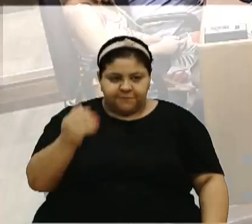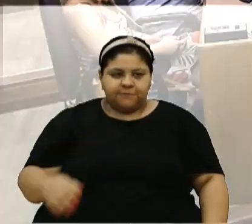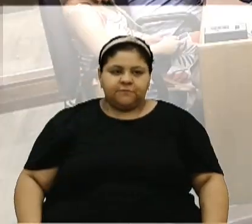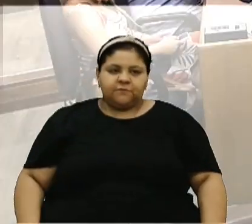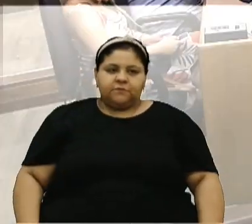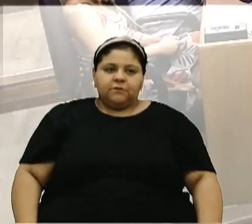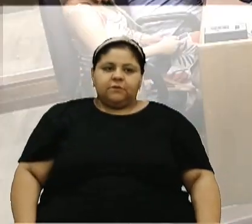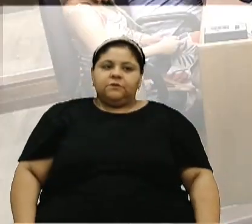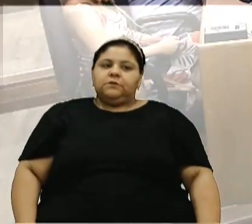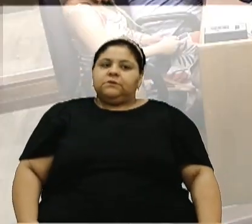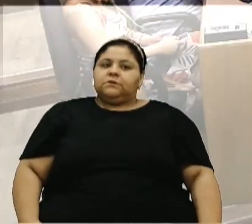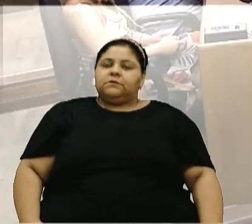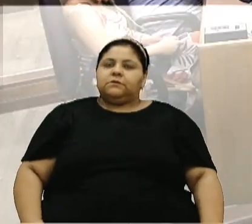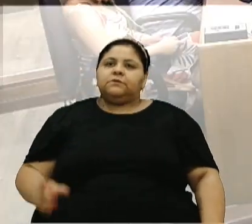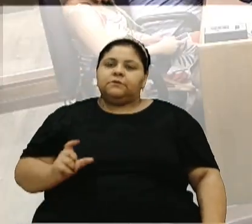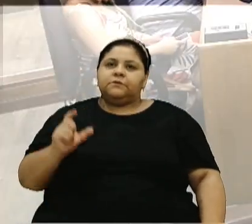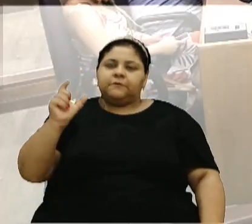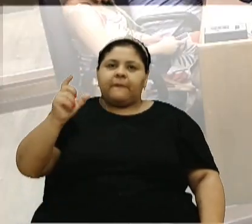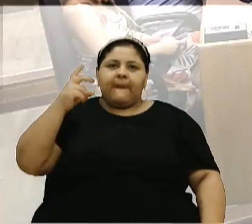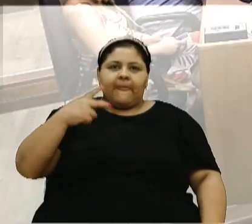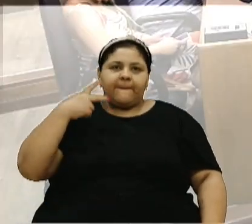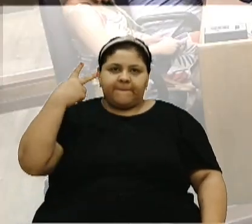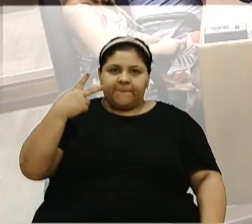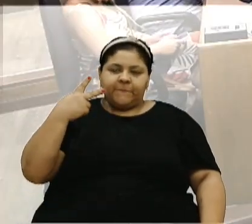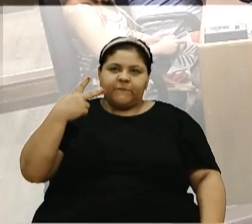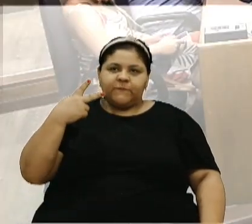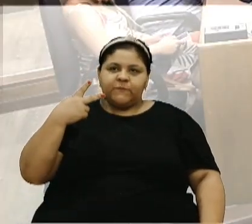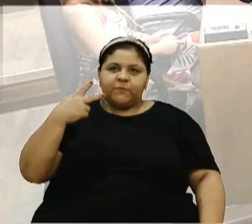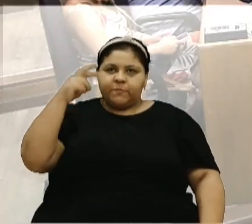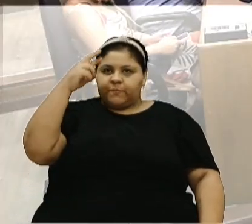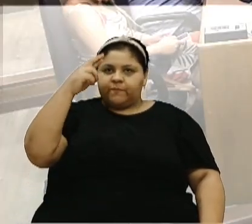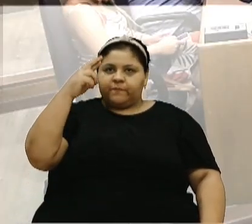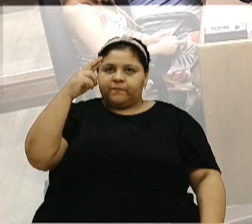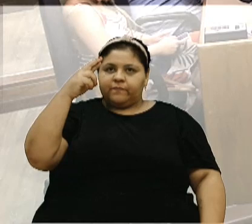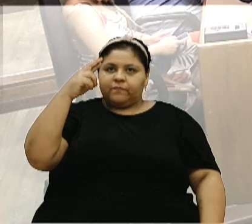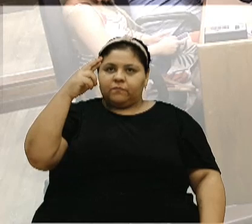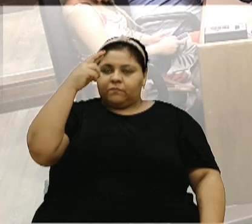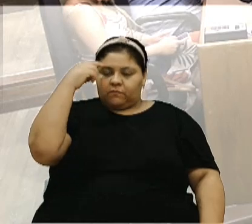obrigada. Com a palavra, ainda em discussão, o vereador Rafael Bueno.